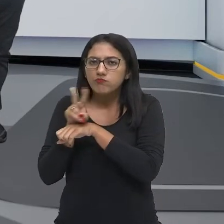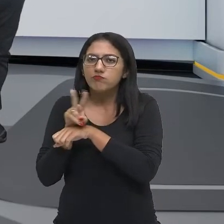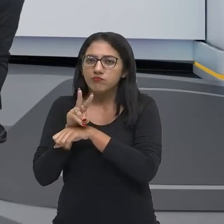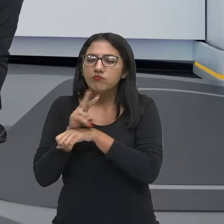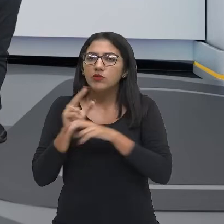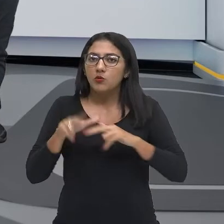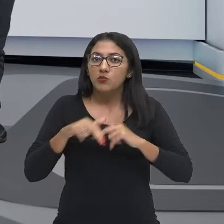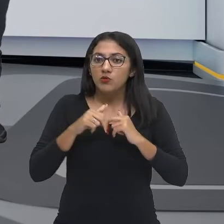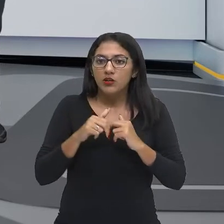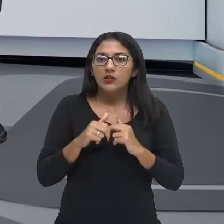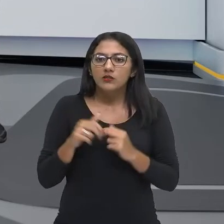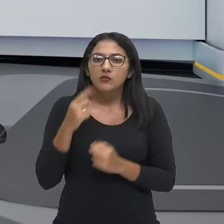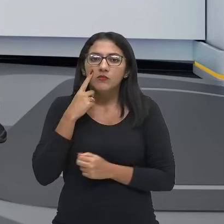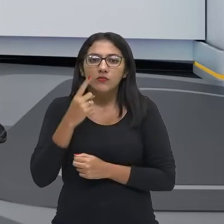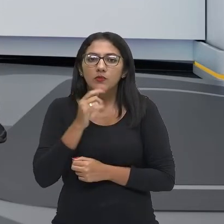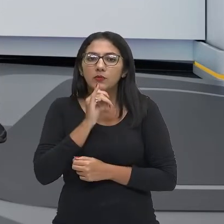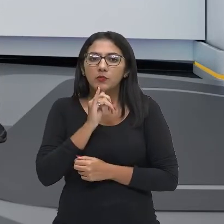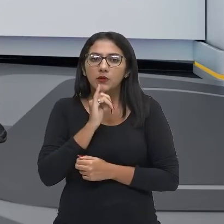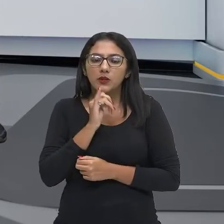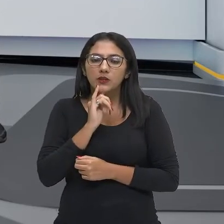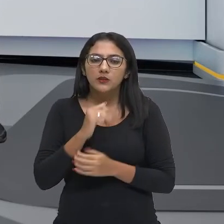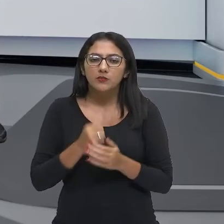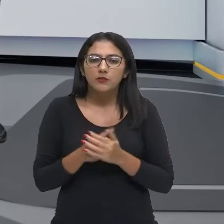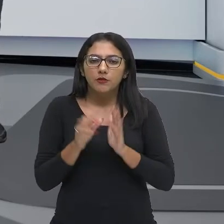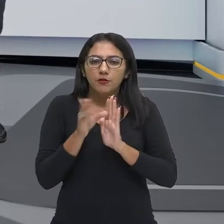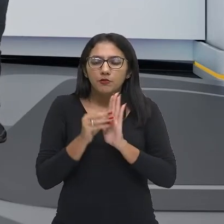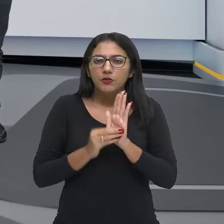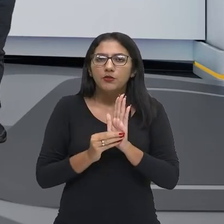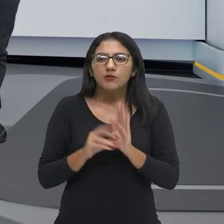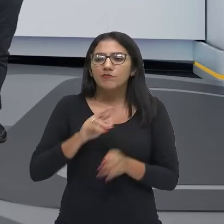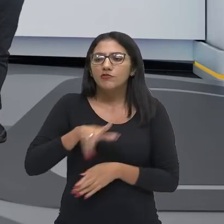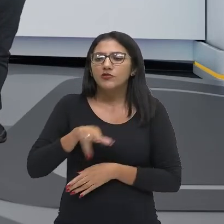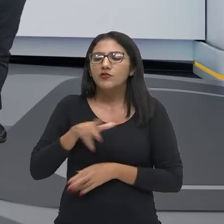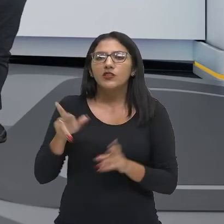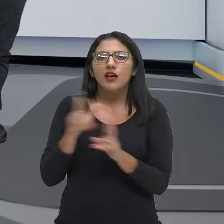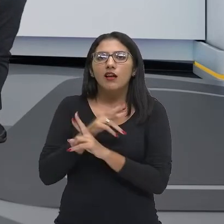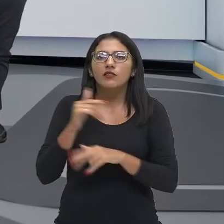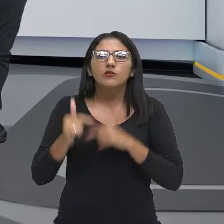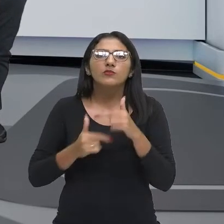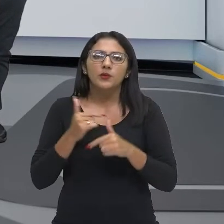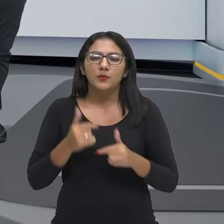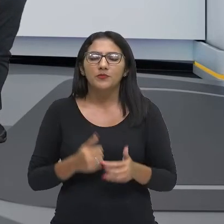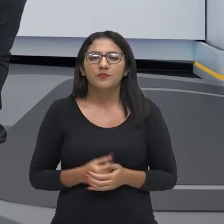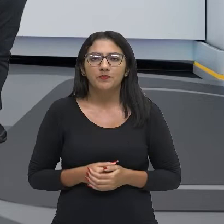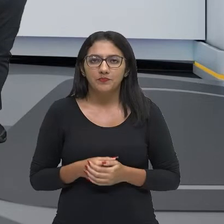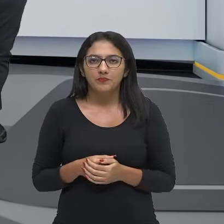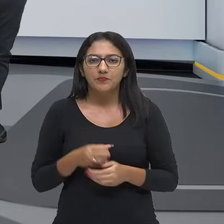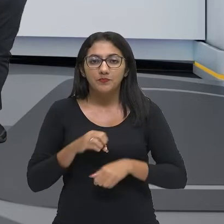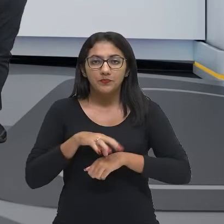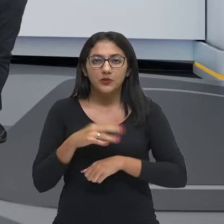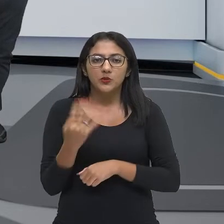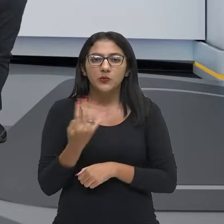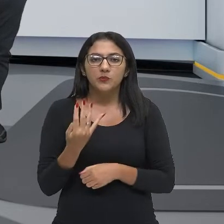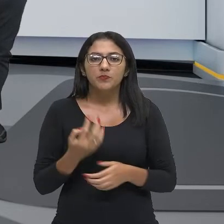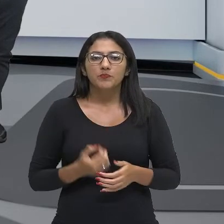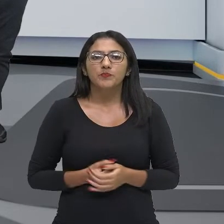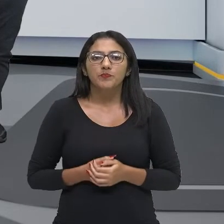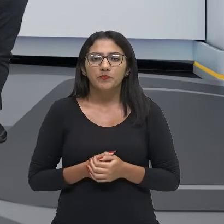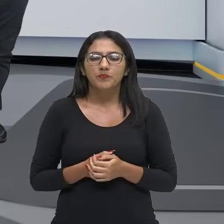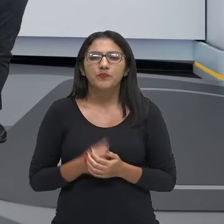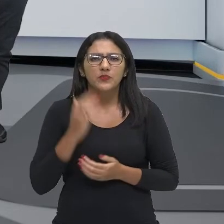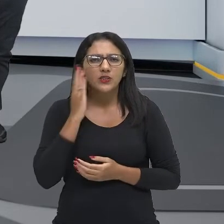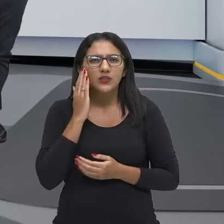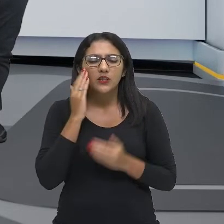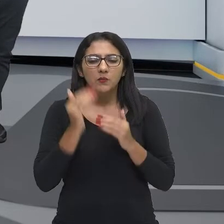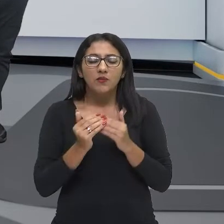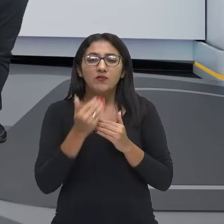procure não acessar conteúdos que não tenham relação com o seu trabalho. Dica 4. Mesmo estando